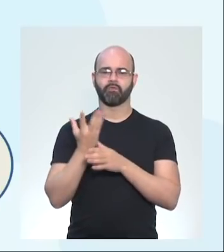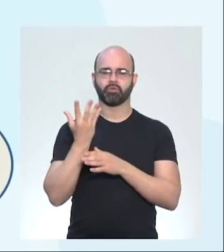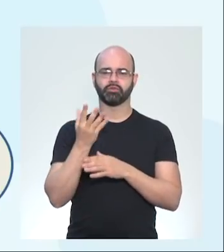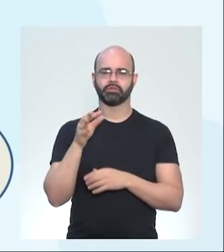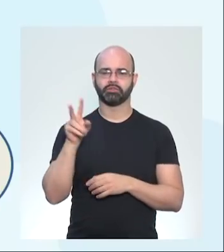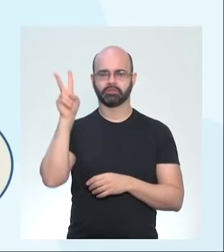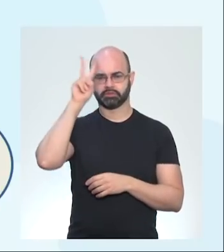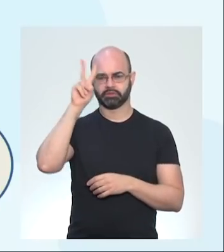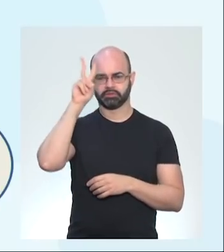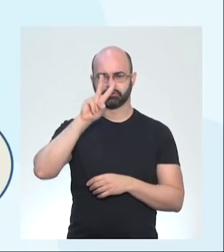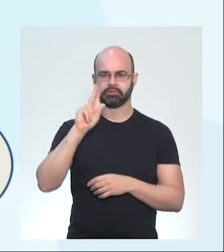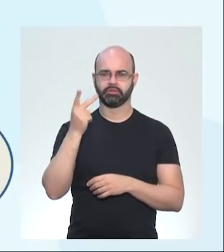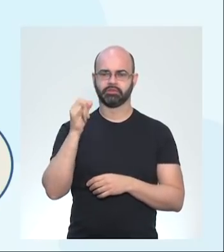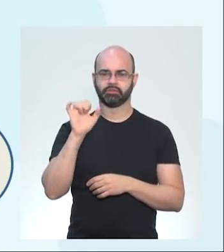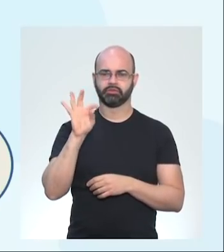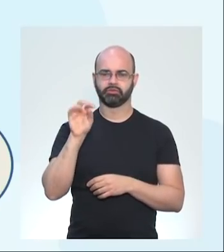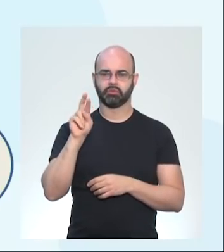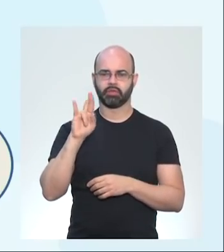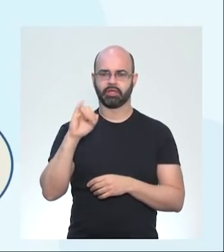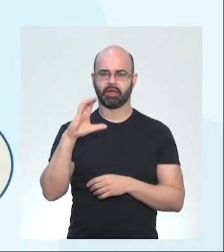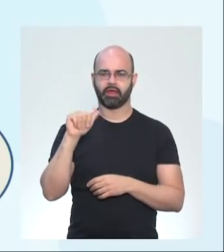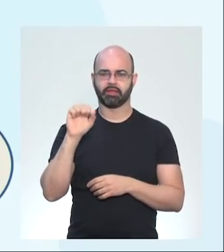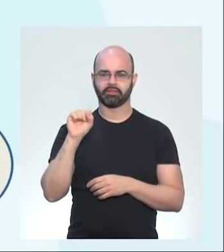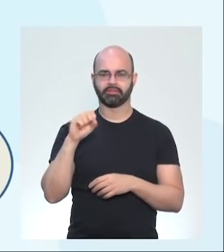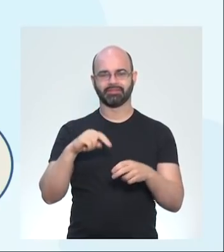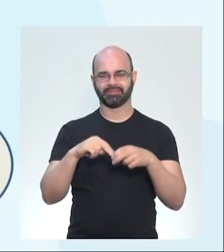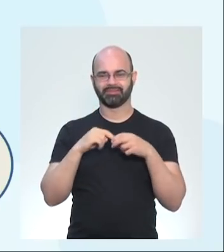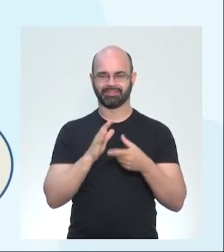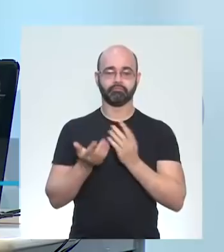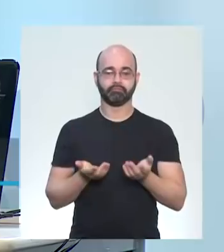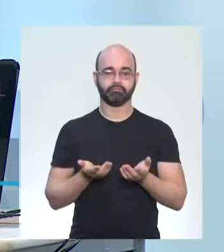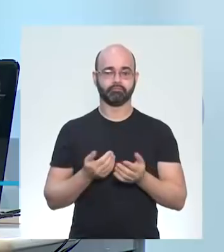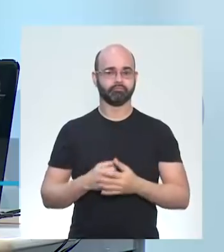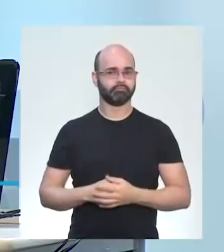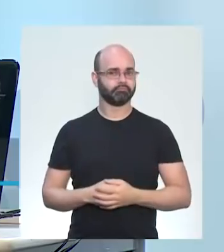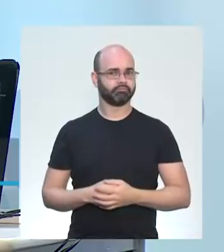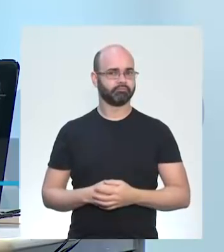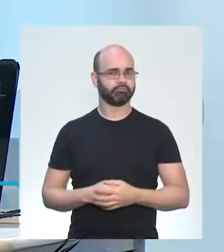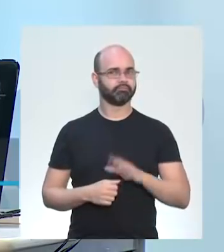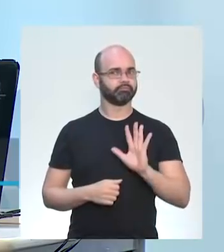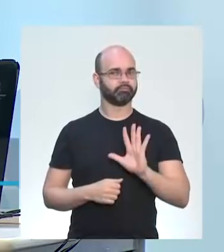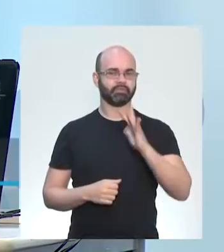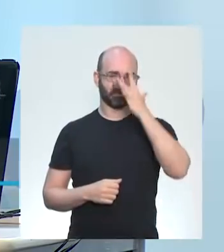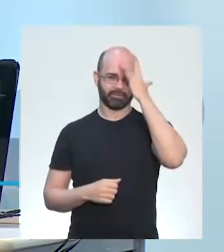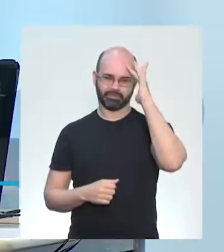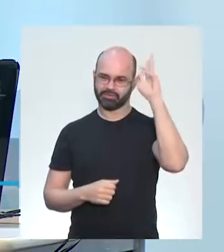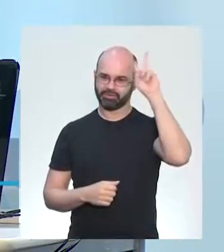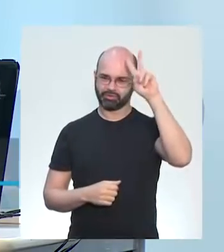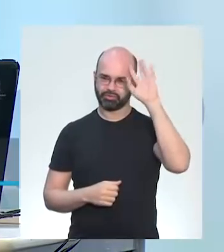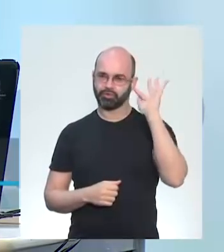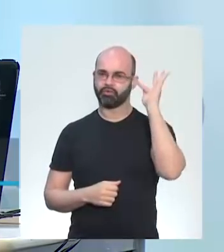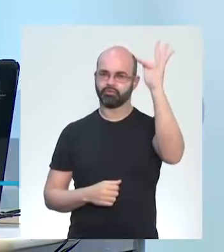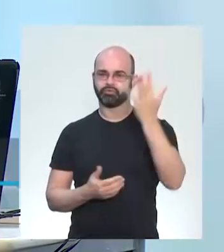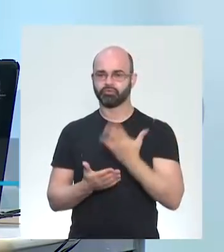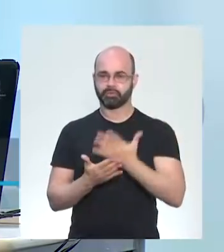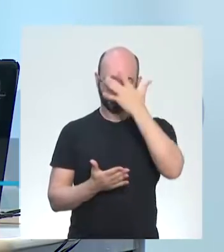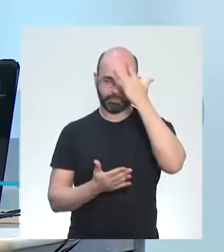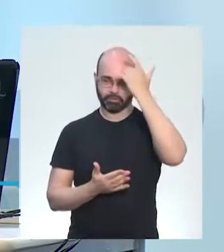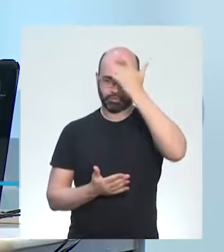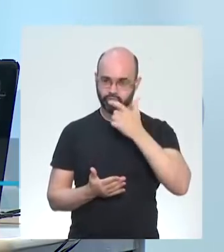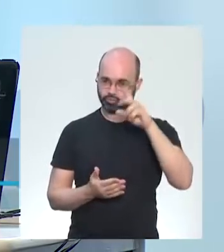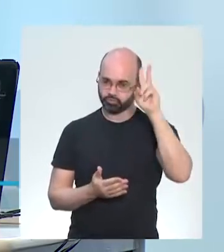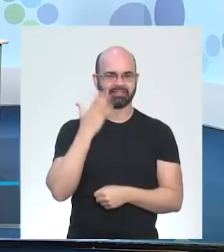Ponta de caneta tinteiro. Isso. Isso mesmo, é uma ponta de caneta tinteiro. Gente, Eu queria ler o comentário do Rafael, que